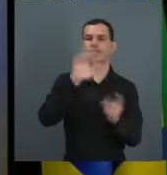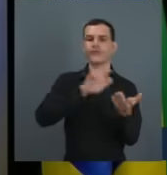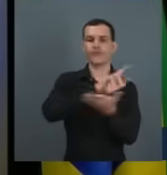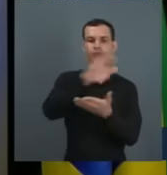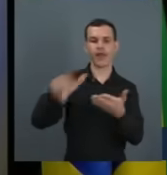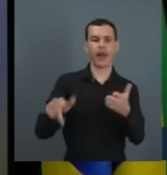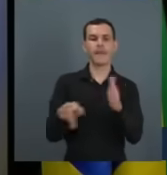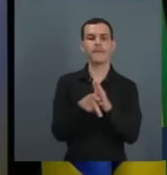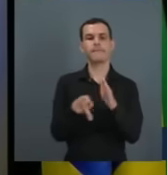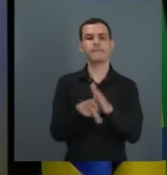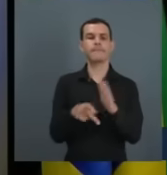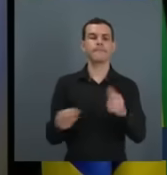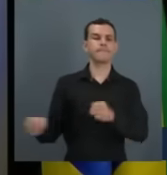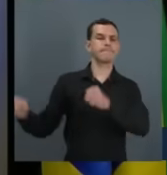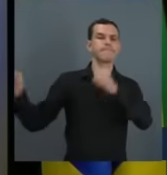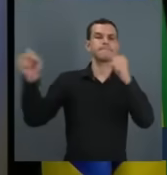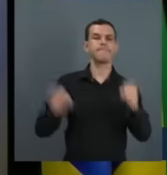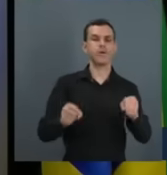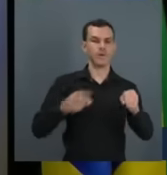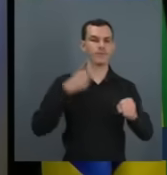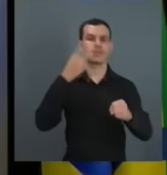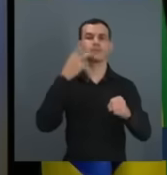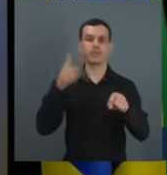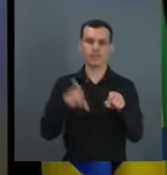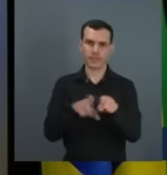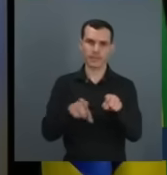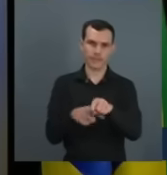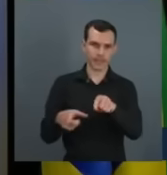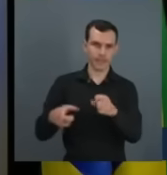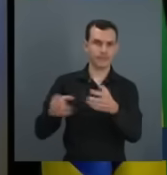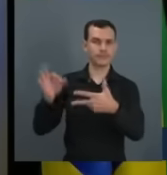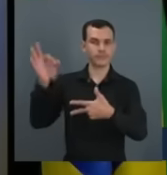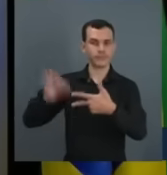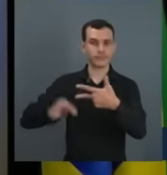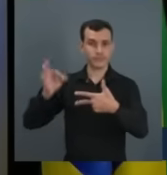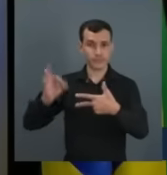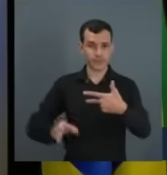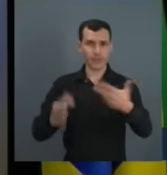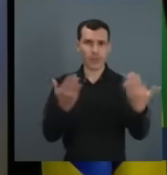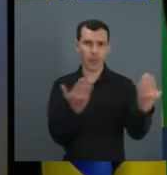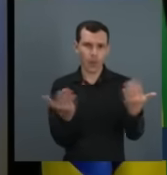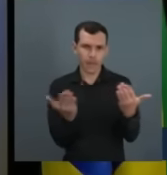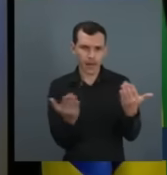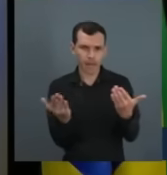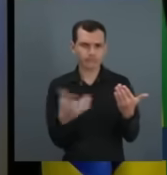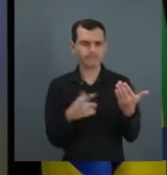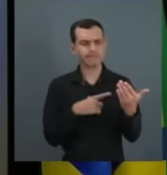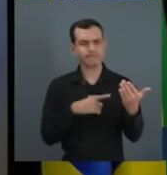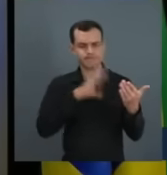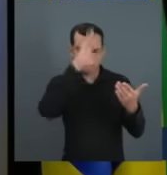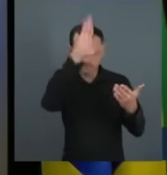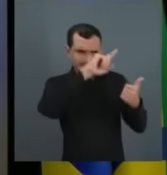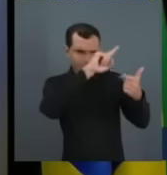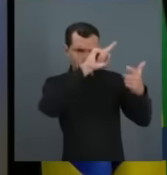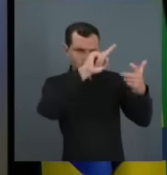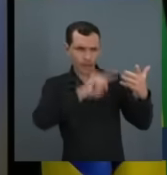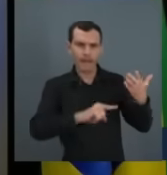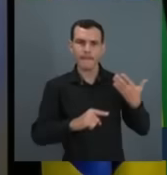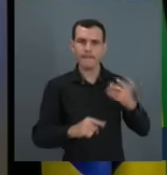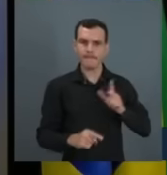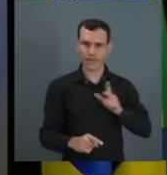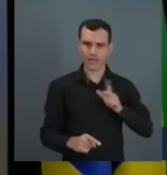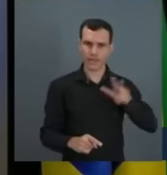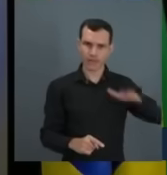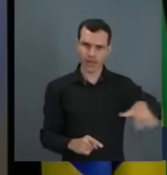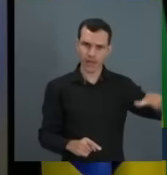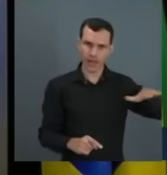no judiciário. Há uma enorme diferença entre os princípios que norteiam a esfera privada nas